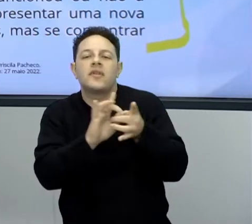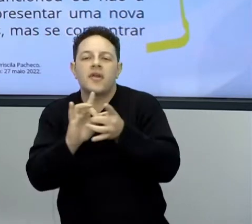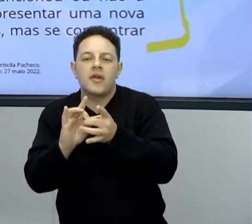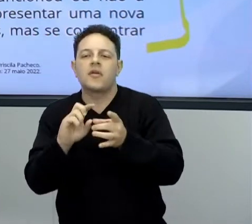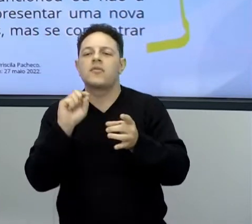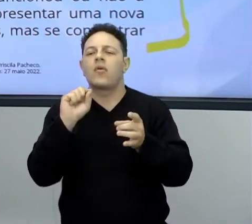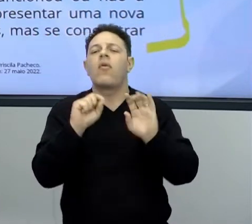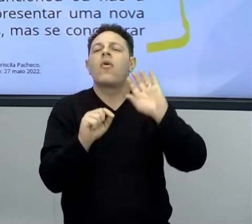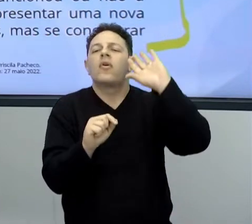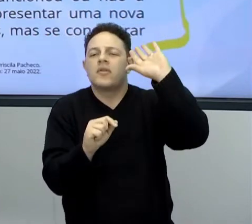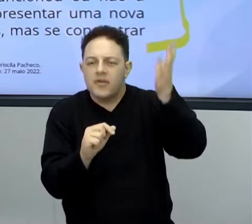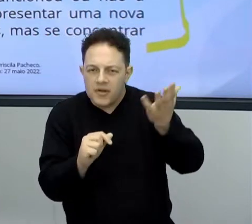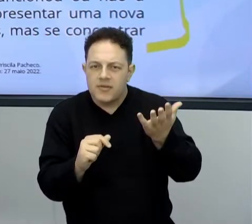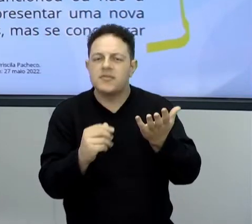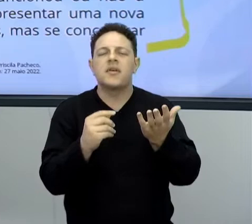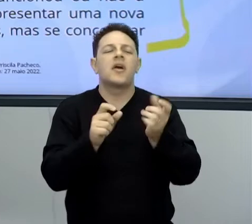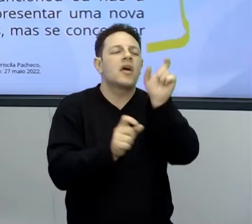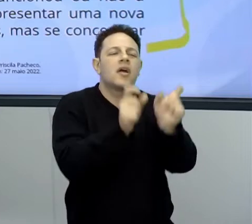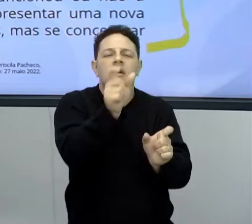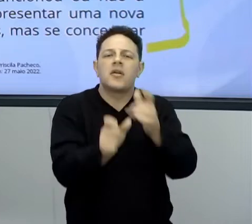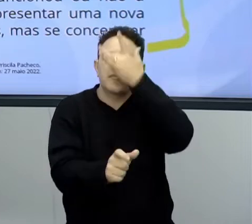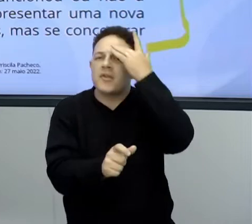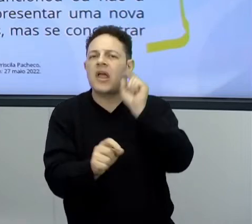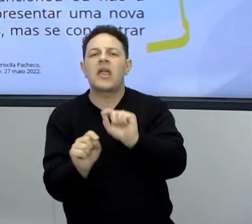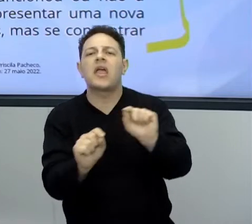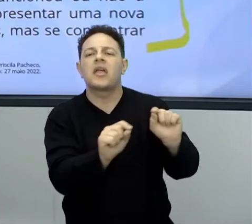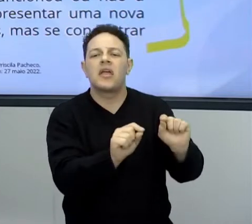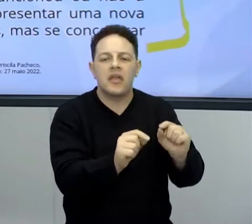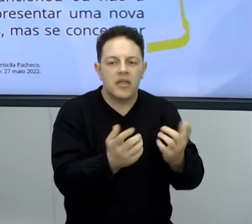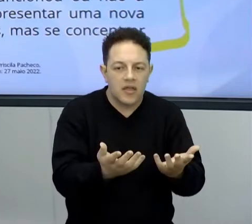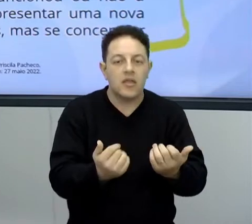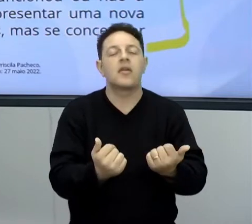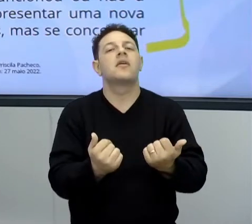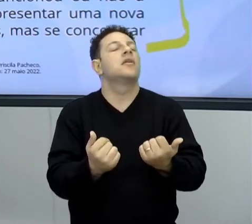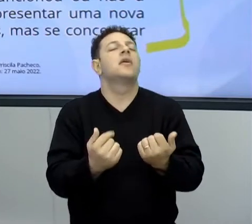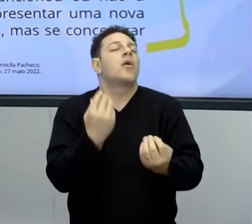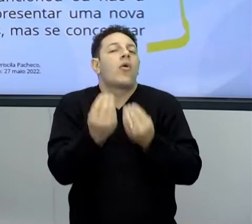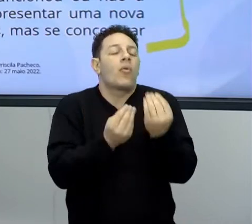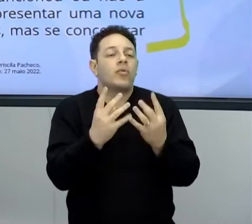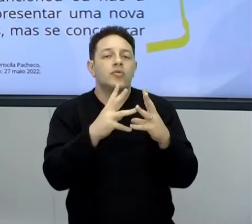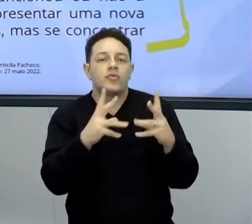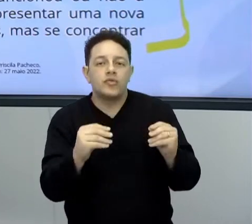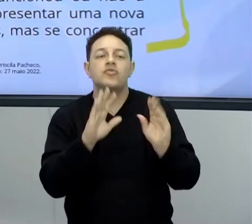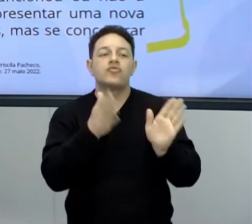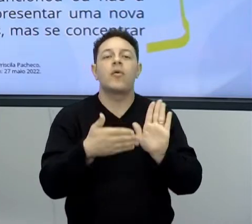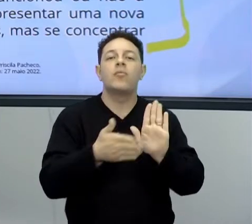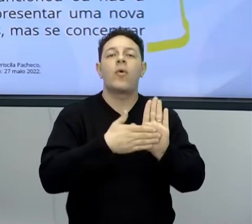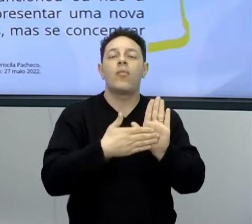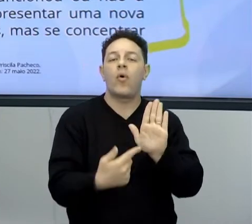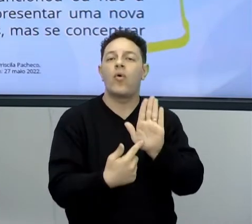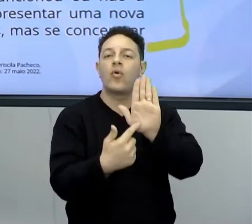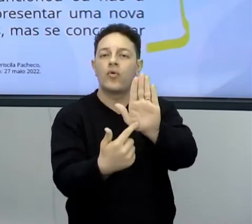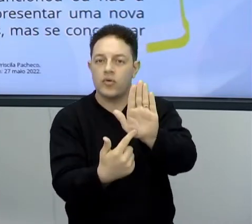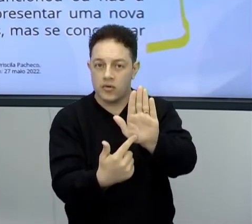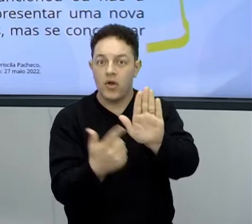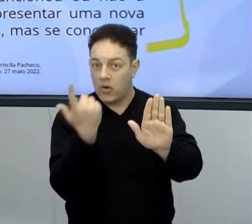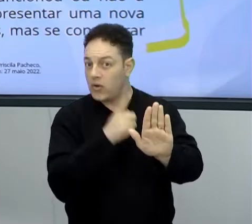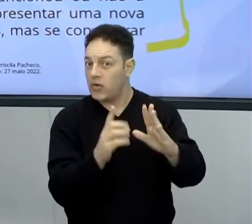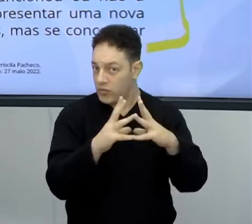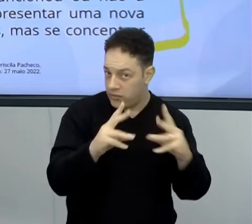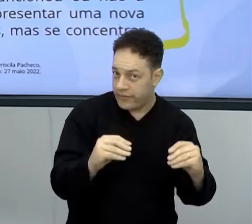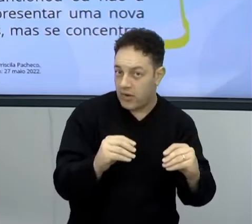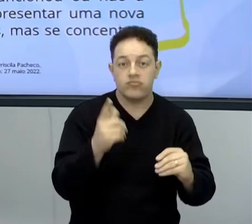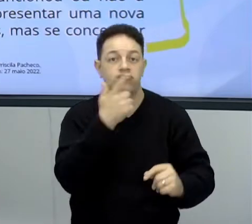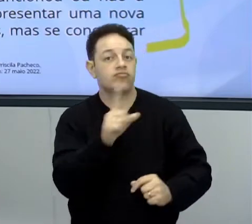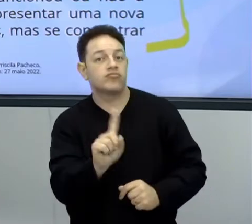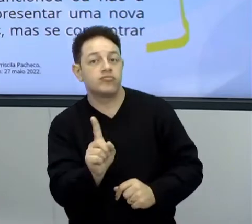Onde isso está acontecendo, quem são essas pessoas, quais soluções já foram propostas, resolveu, não resolveu,